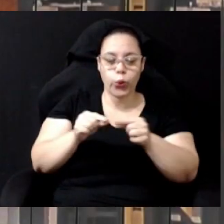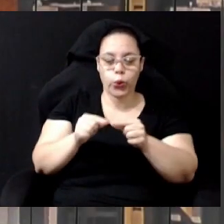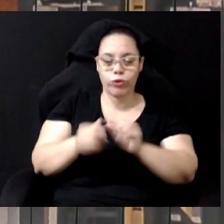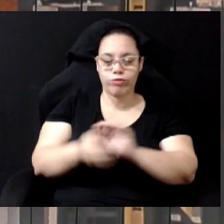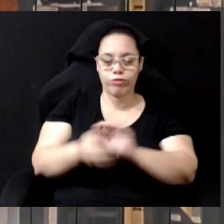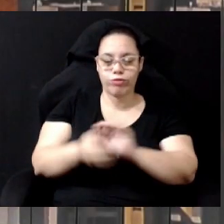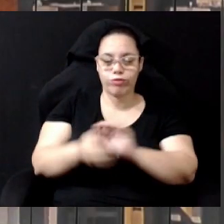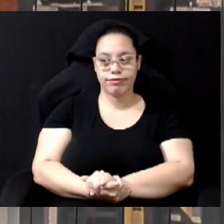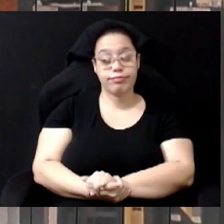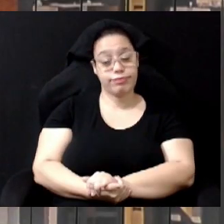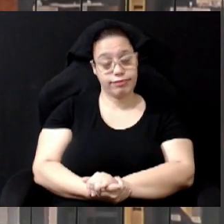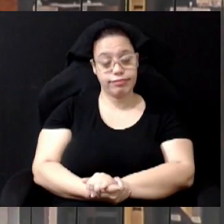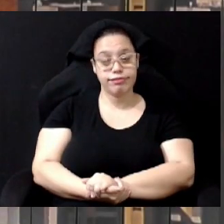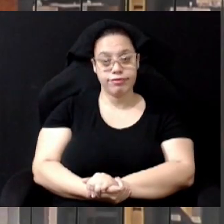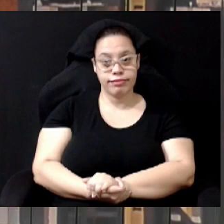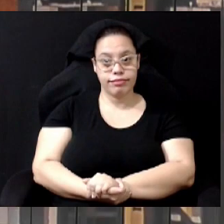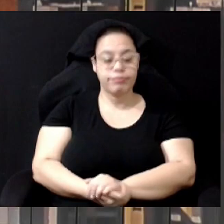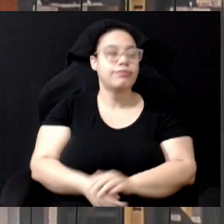né?